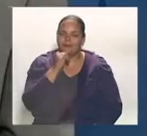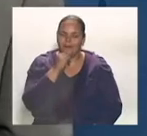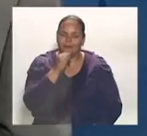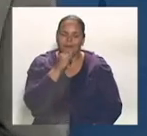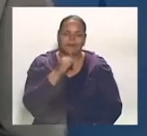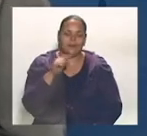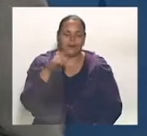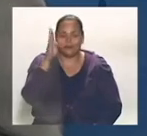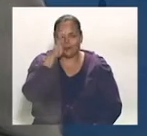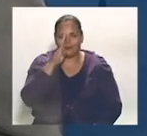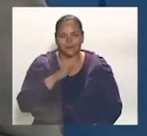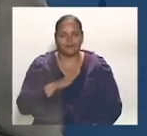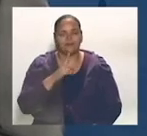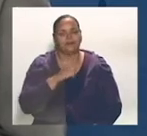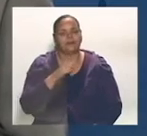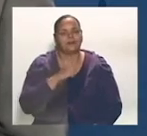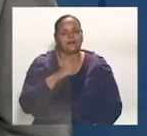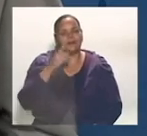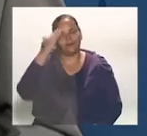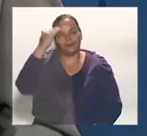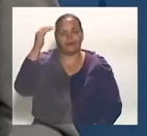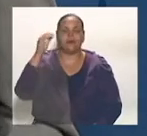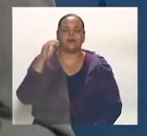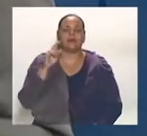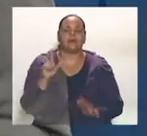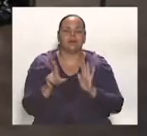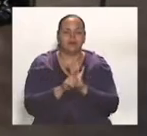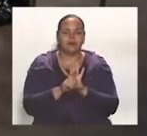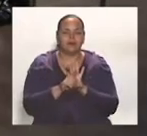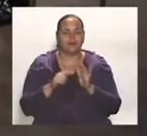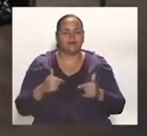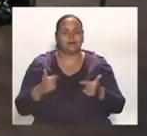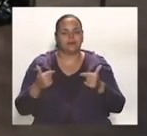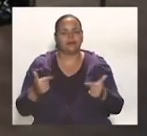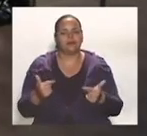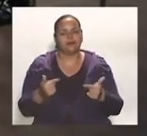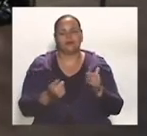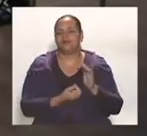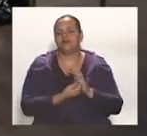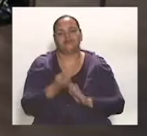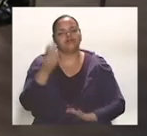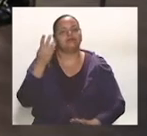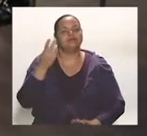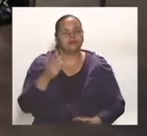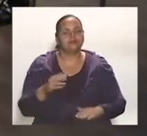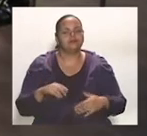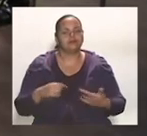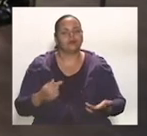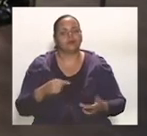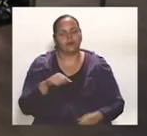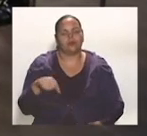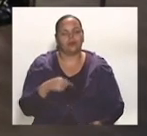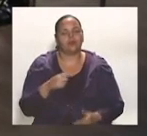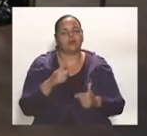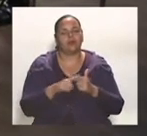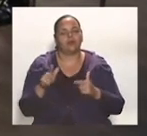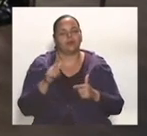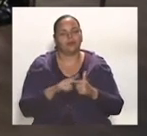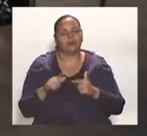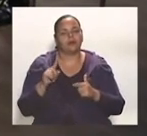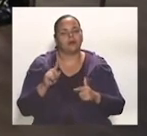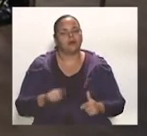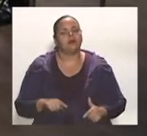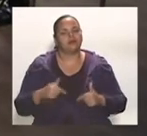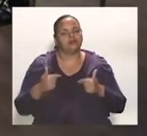legislação, cumprir todas as regras para esses eventos. Olha, isso é mais um exemplo. O Brasil tem a fama de ter